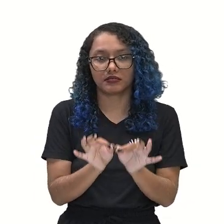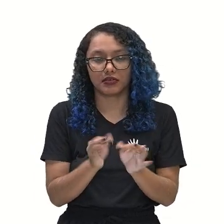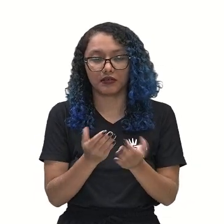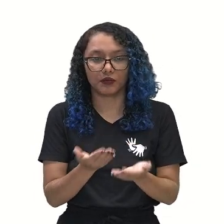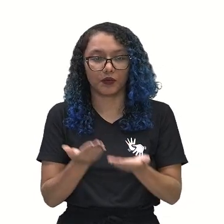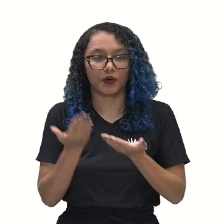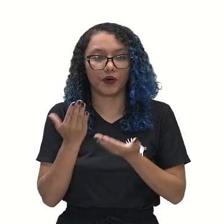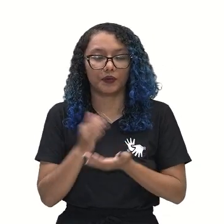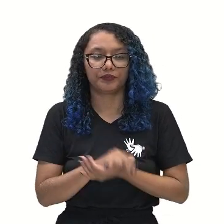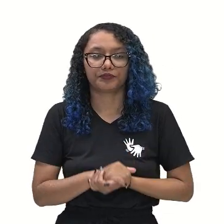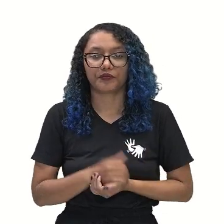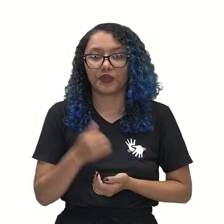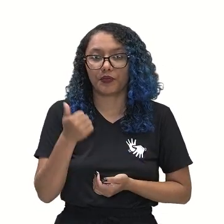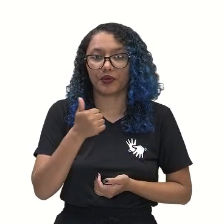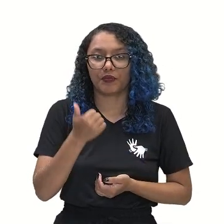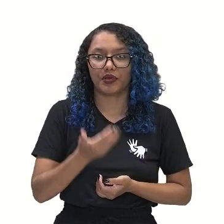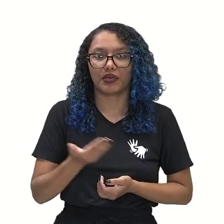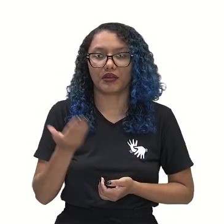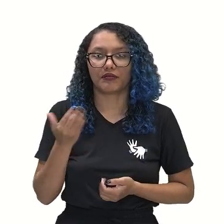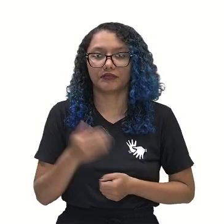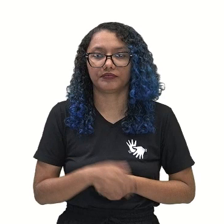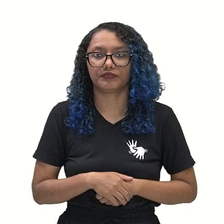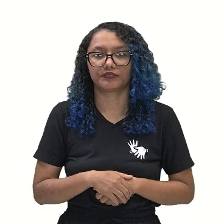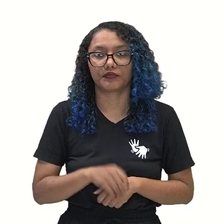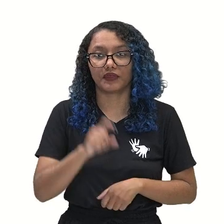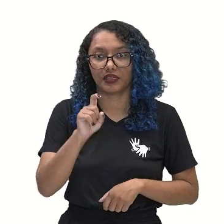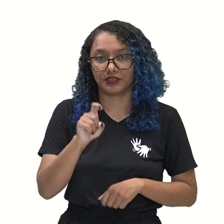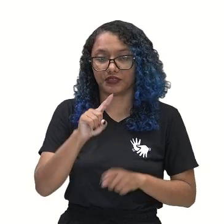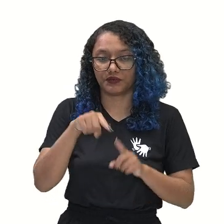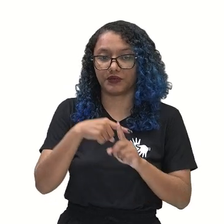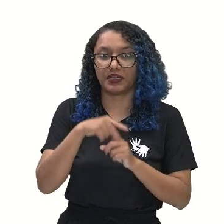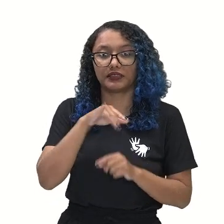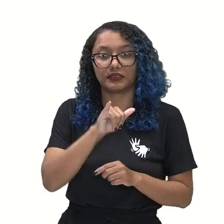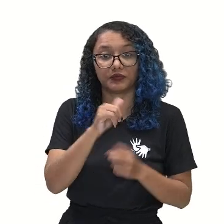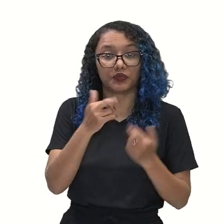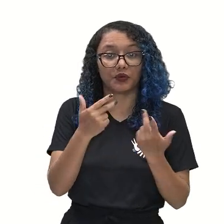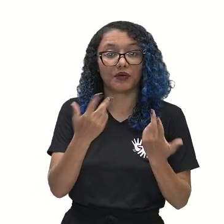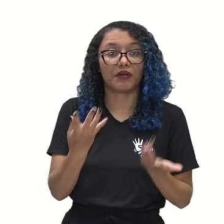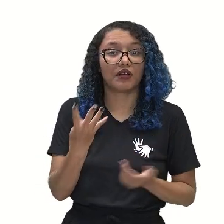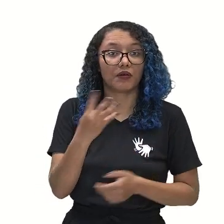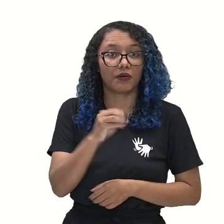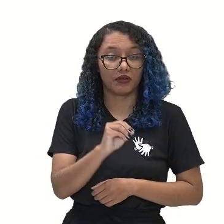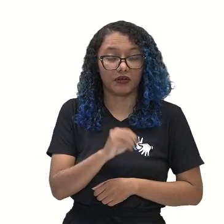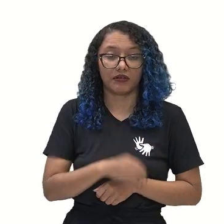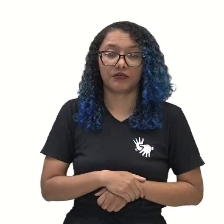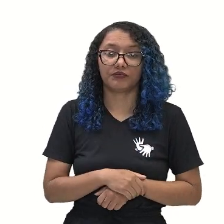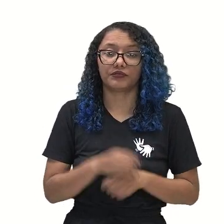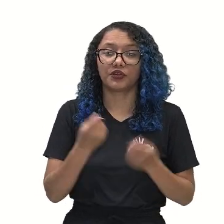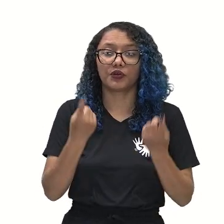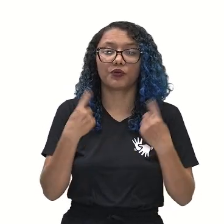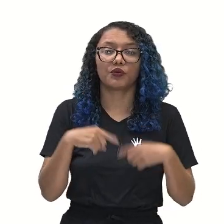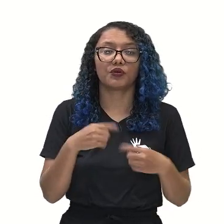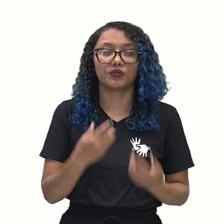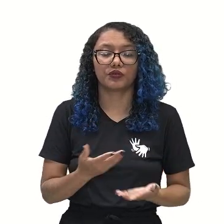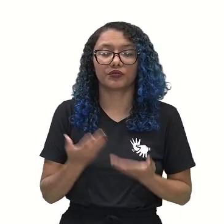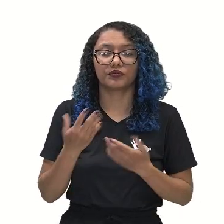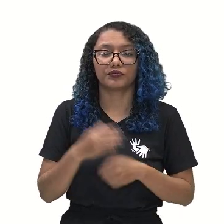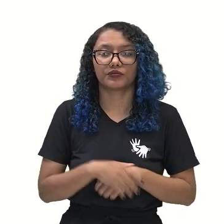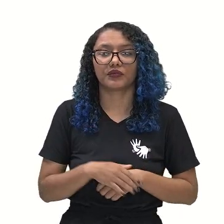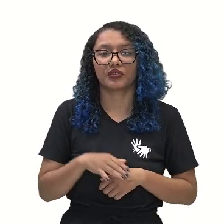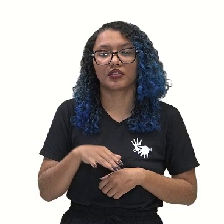primeira transcodificação, que é x mais y igual a 40, e pega a